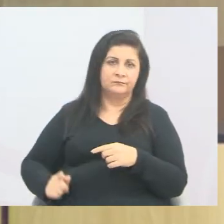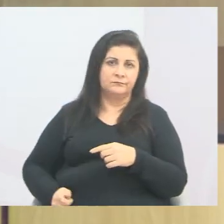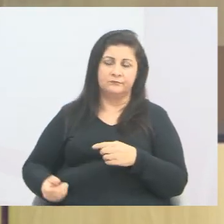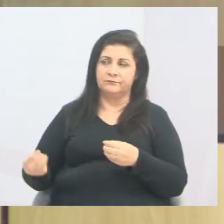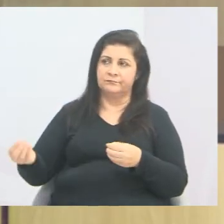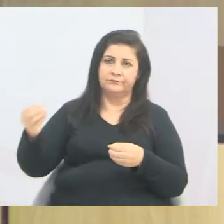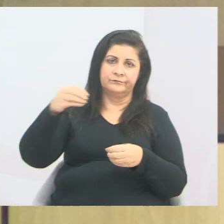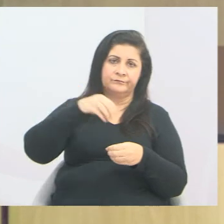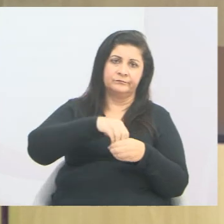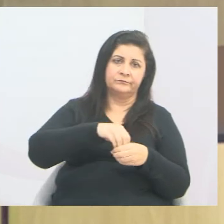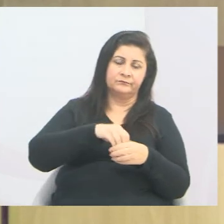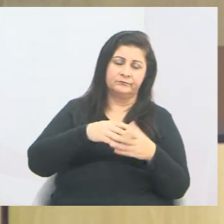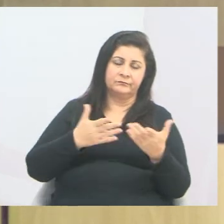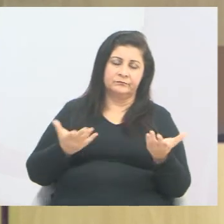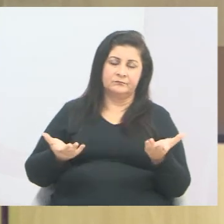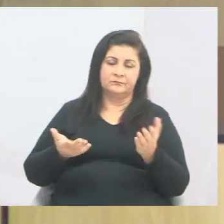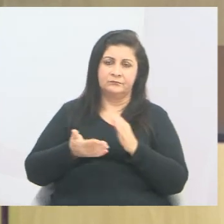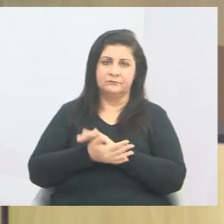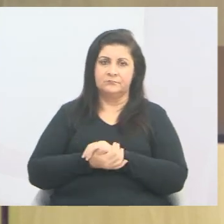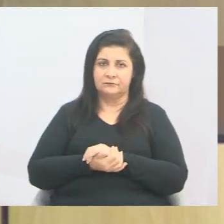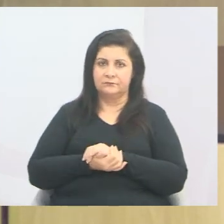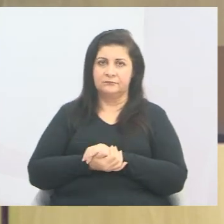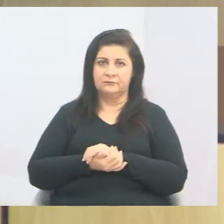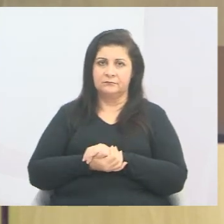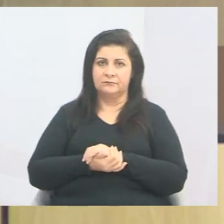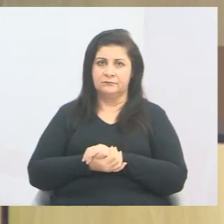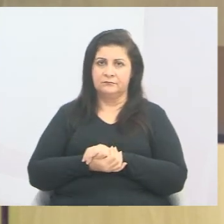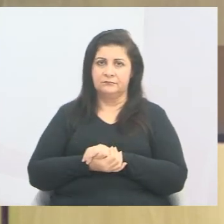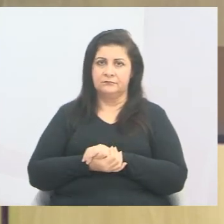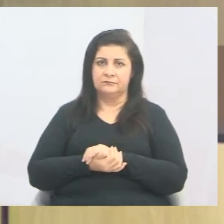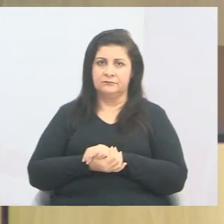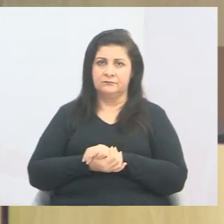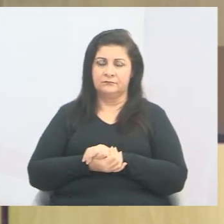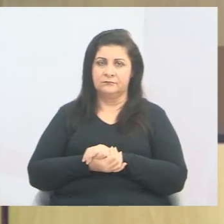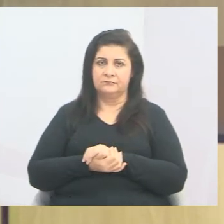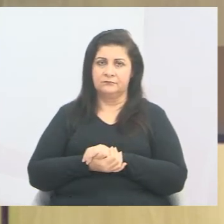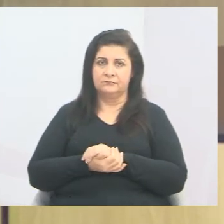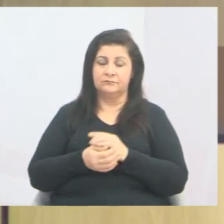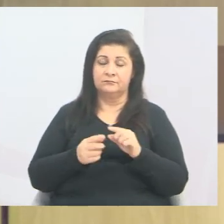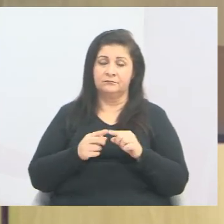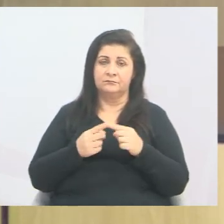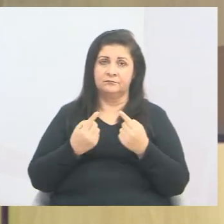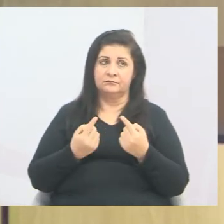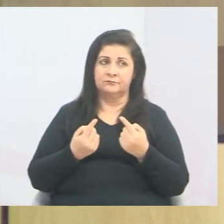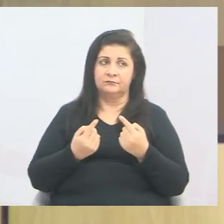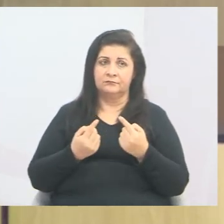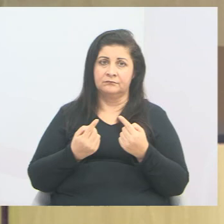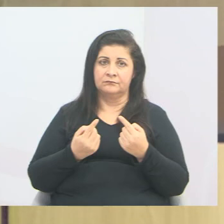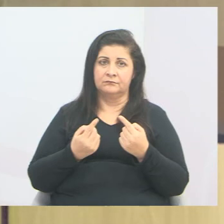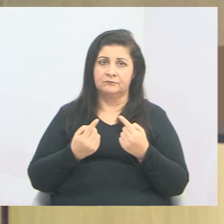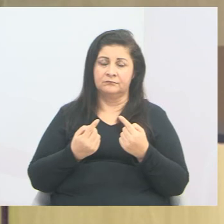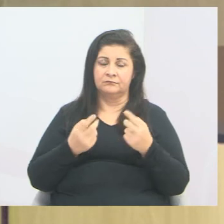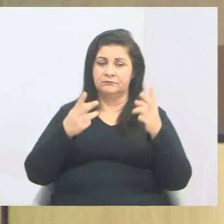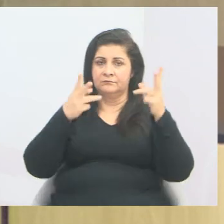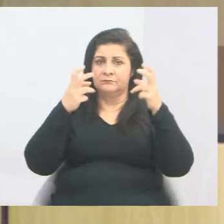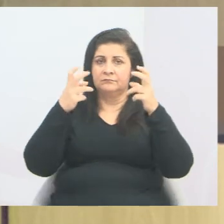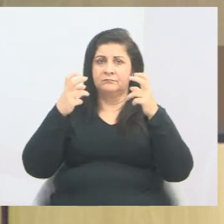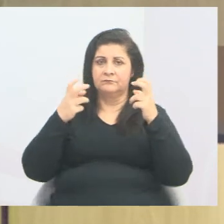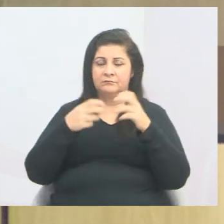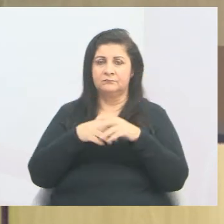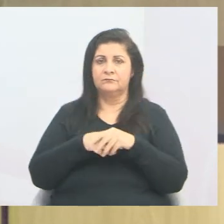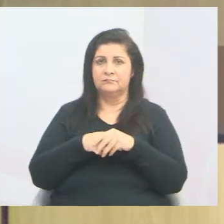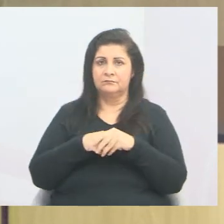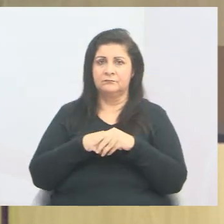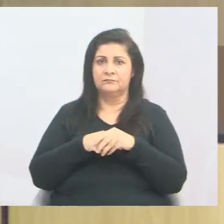fora, tudo mais, né, tá? Mas é uma questão que eu vejo que